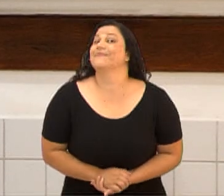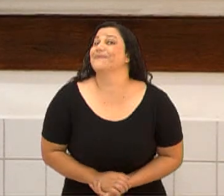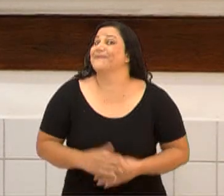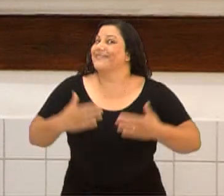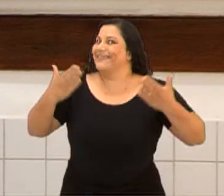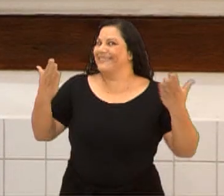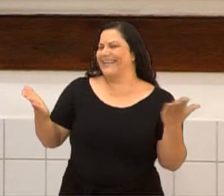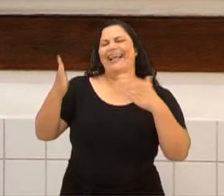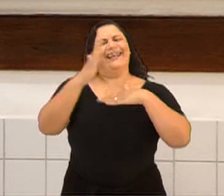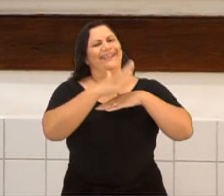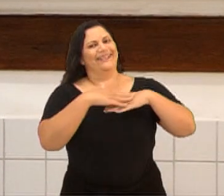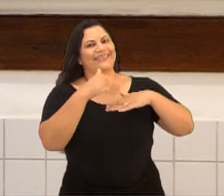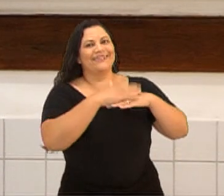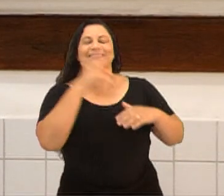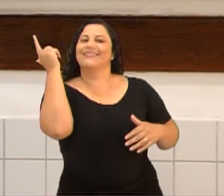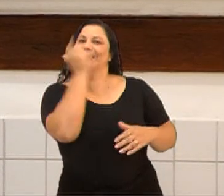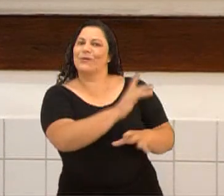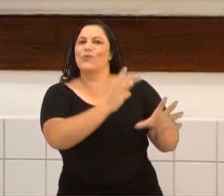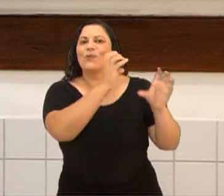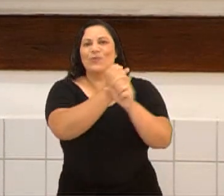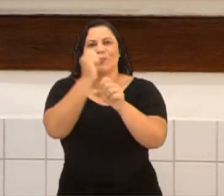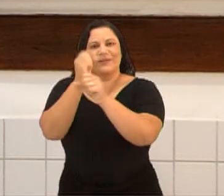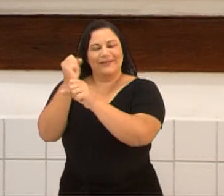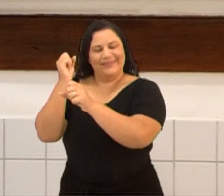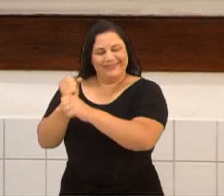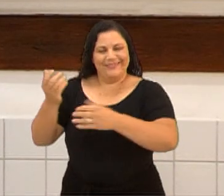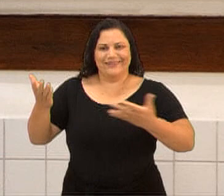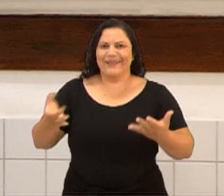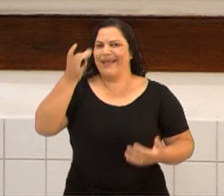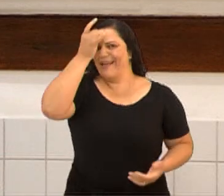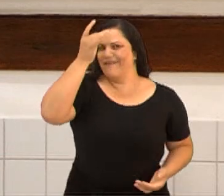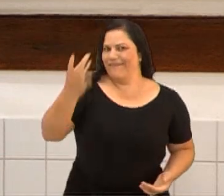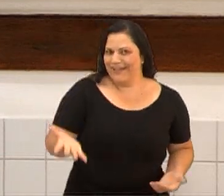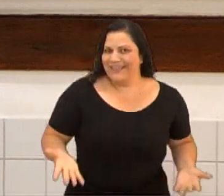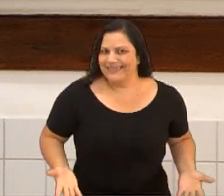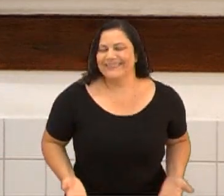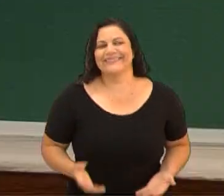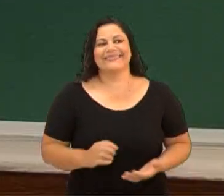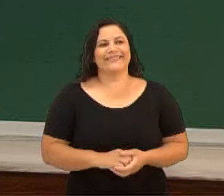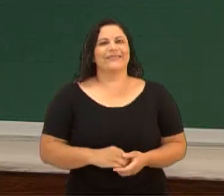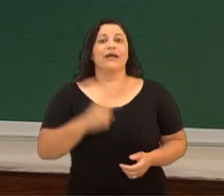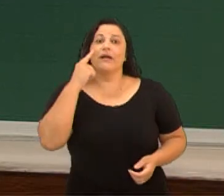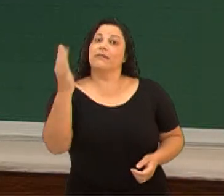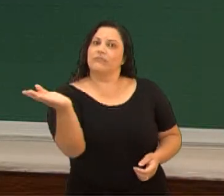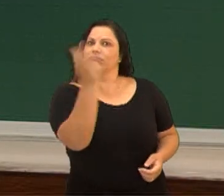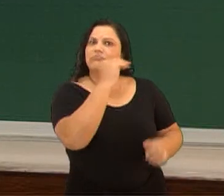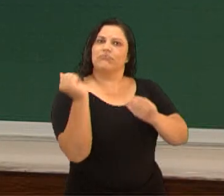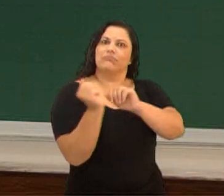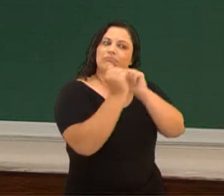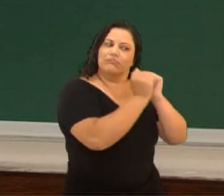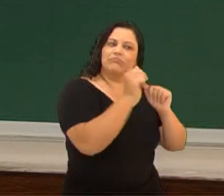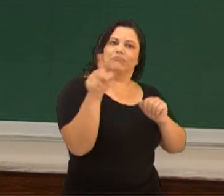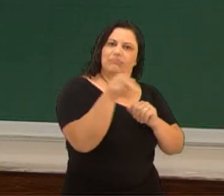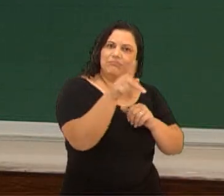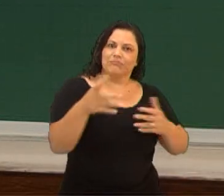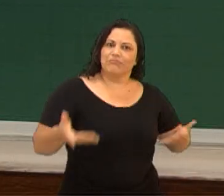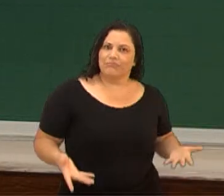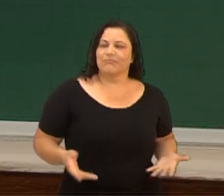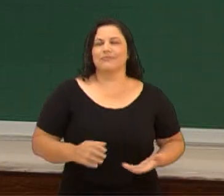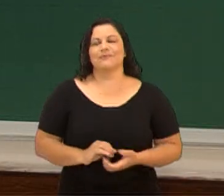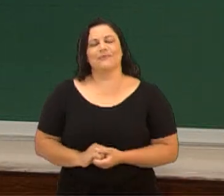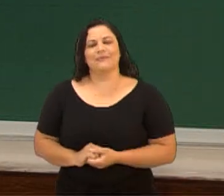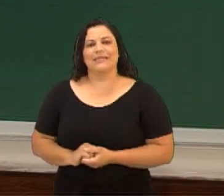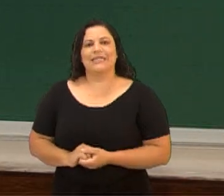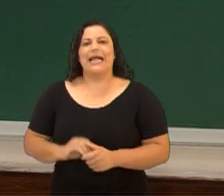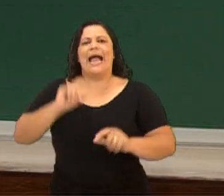E aí, meus queridos, conseguiram somar? Soma também é fácil, né? Então, vamos junto com a prof. Aqueles